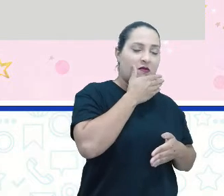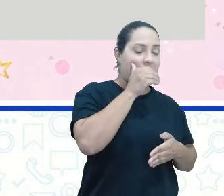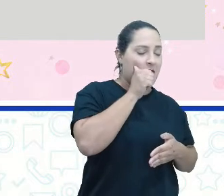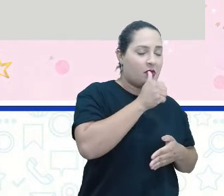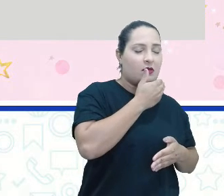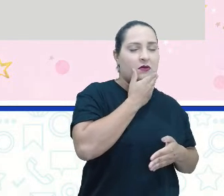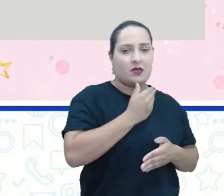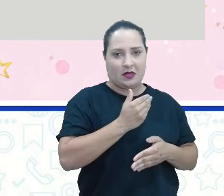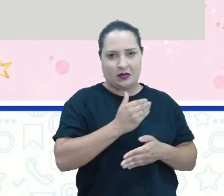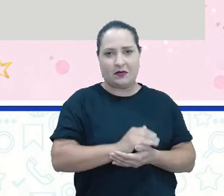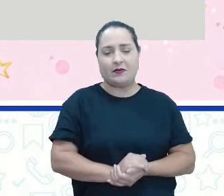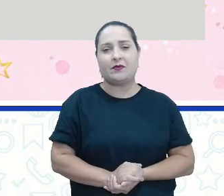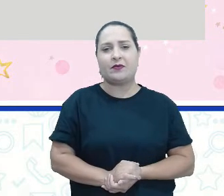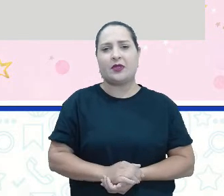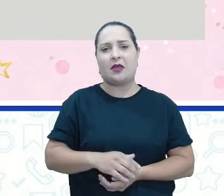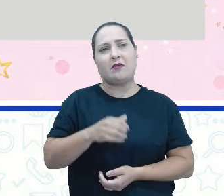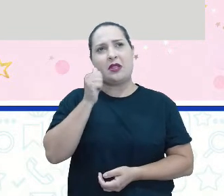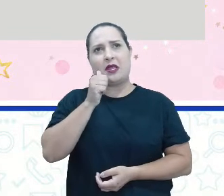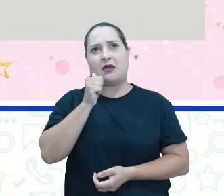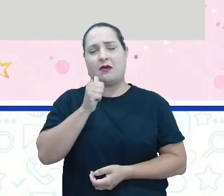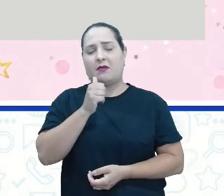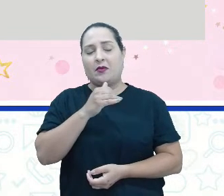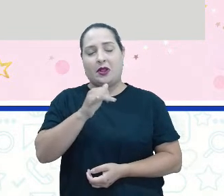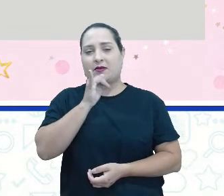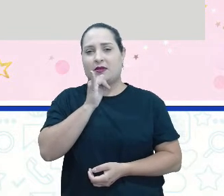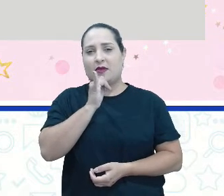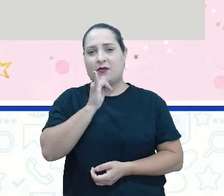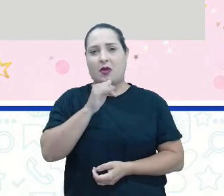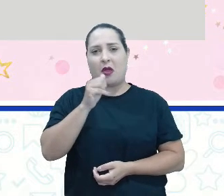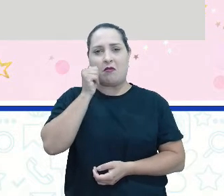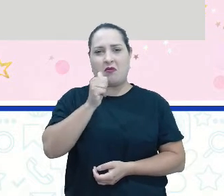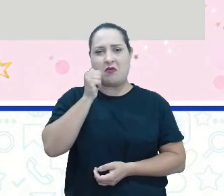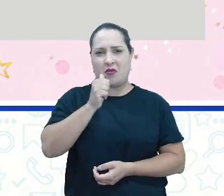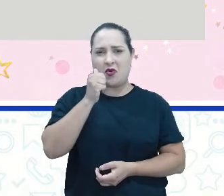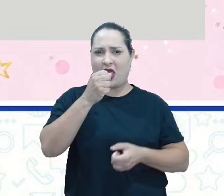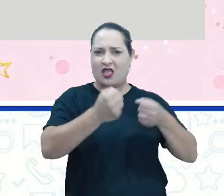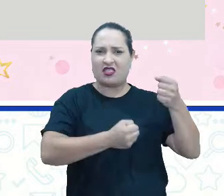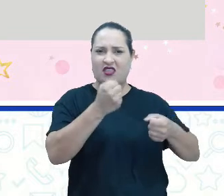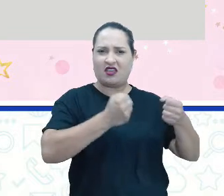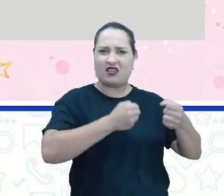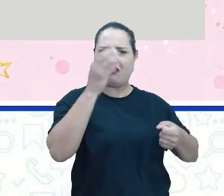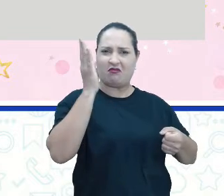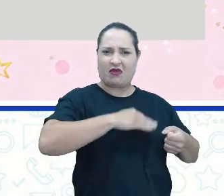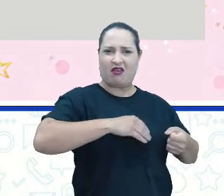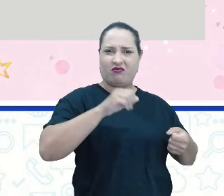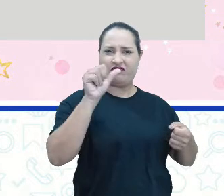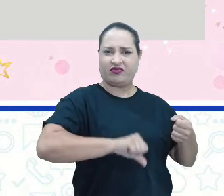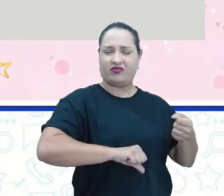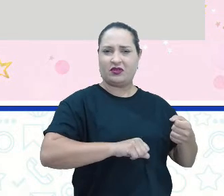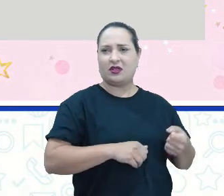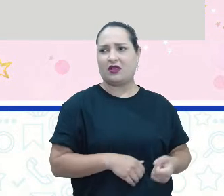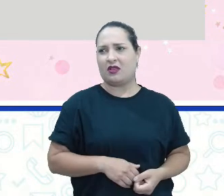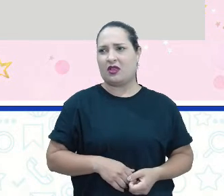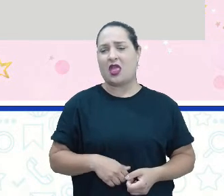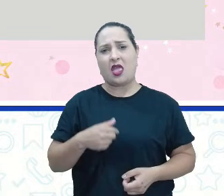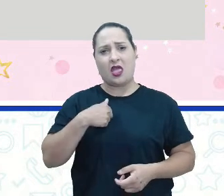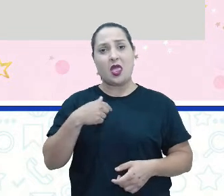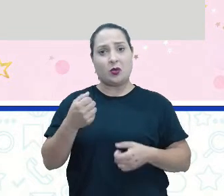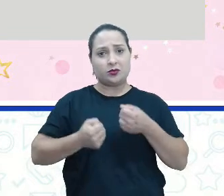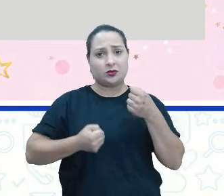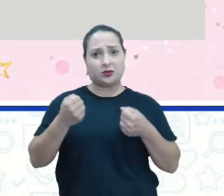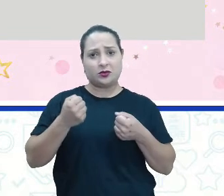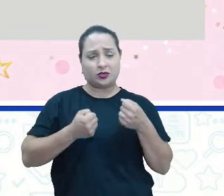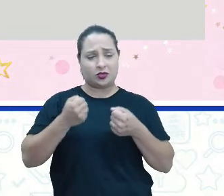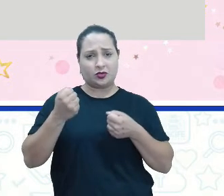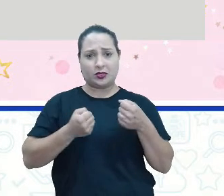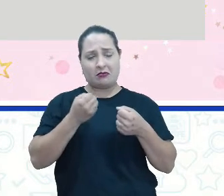o estereótipo, que mulheres dirigem mal. Como se o dirigir bem fosse